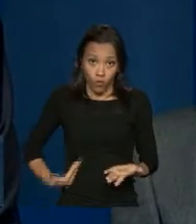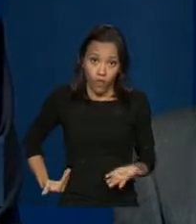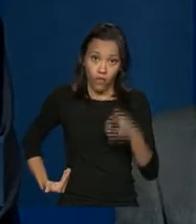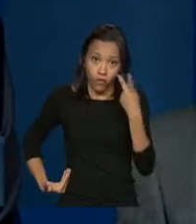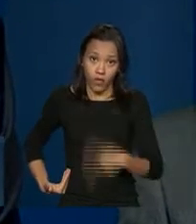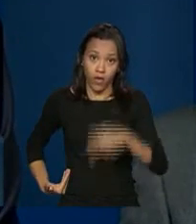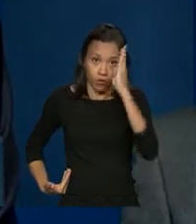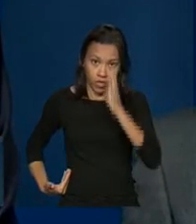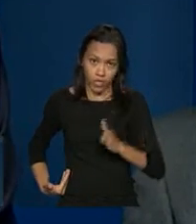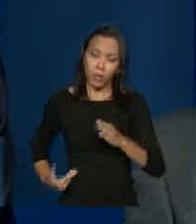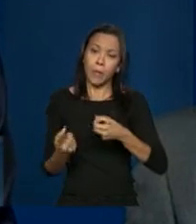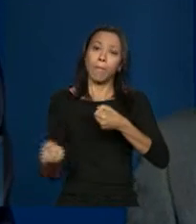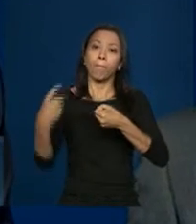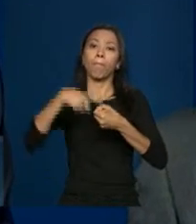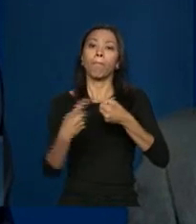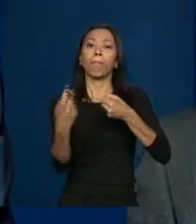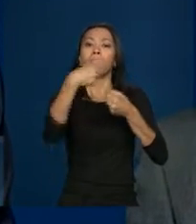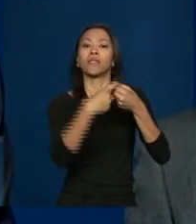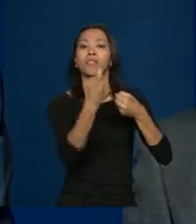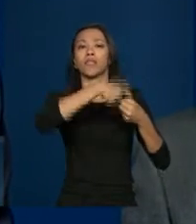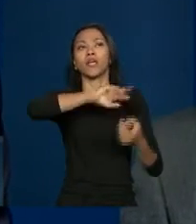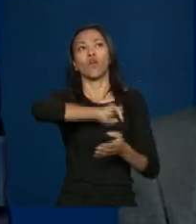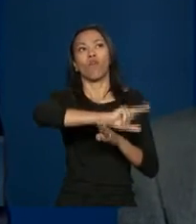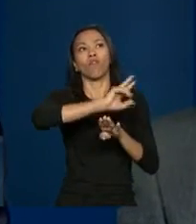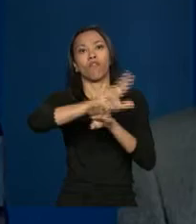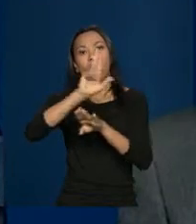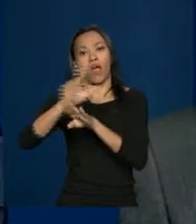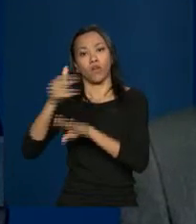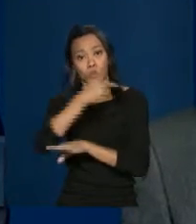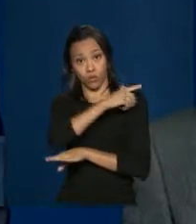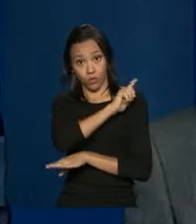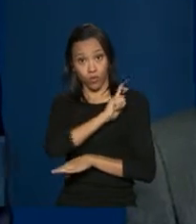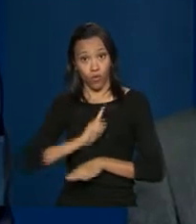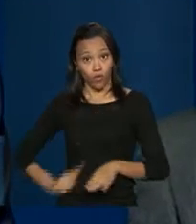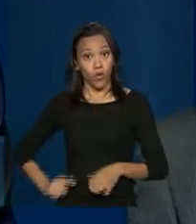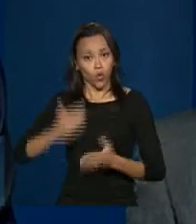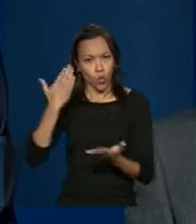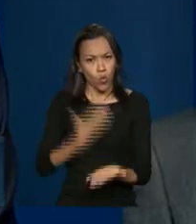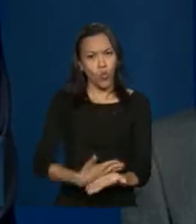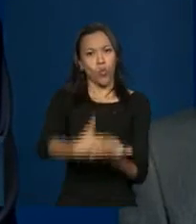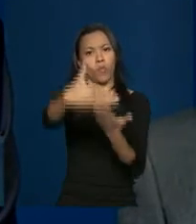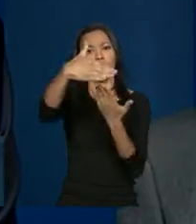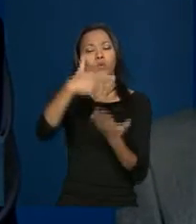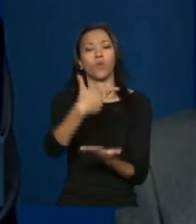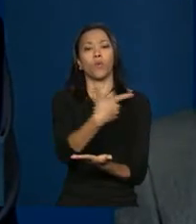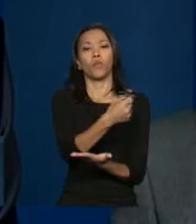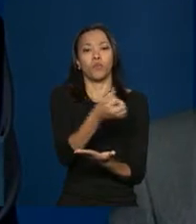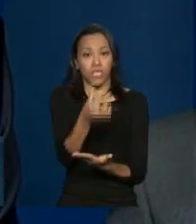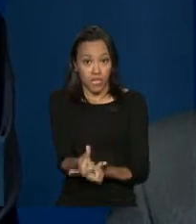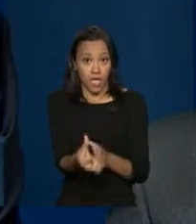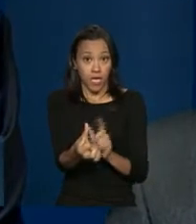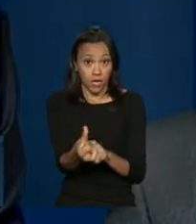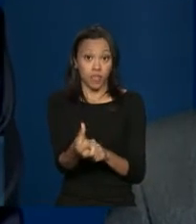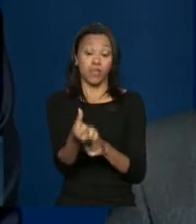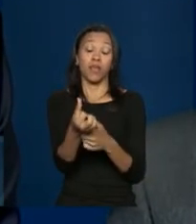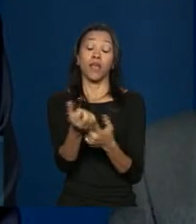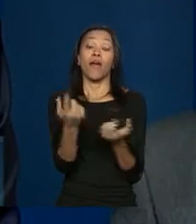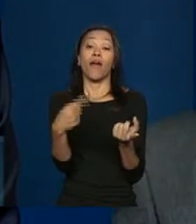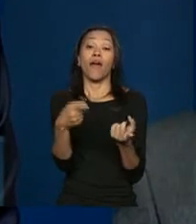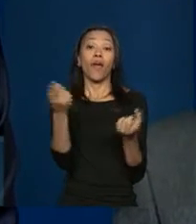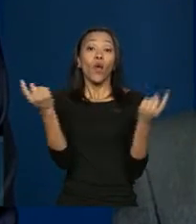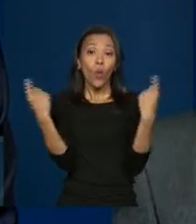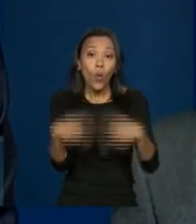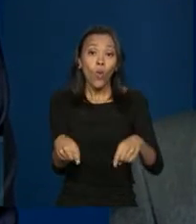em parceria com os demais governos, estabeleceu em 2006 a Política Nacional de Enfrentamento ao Tráfico de Pessoas, que